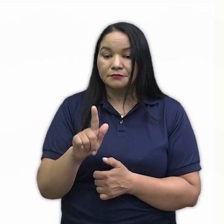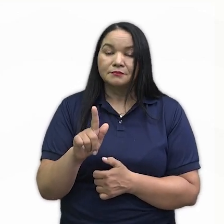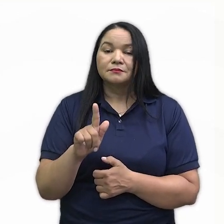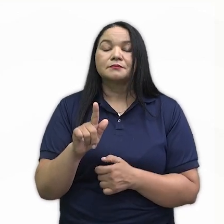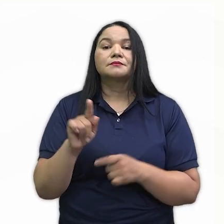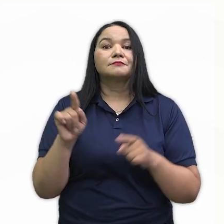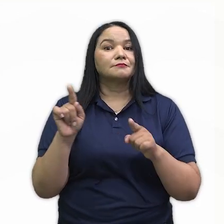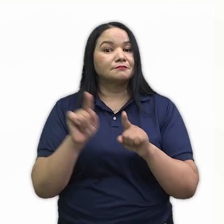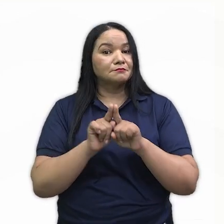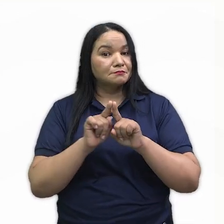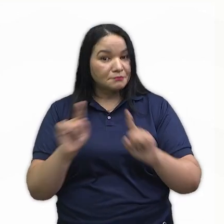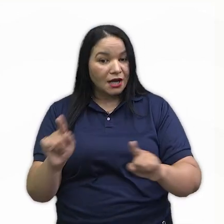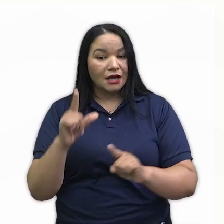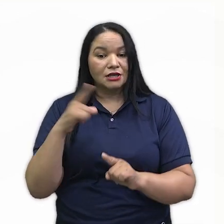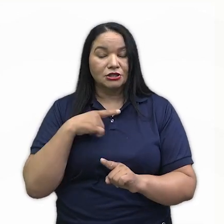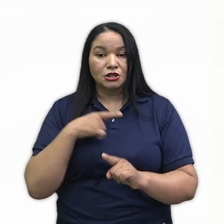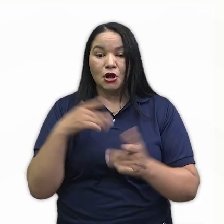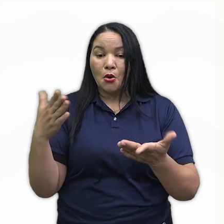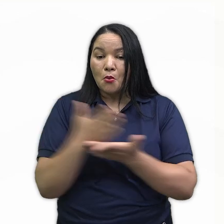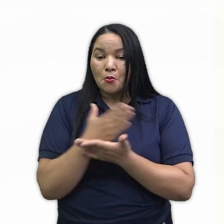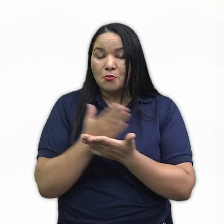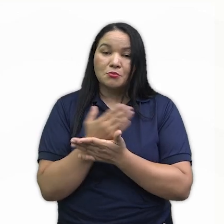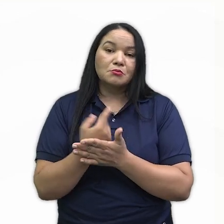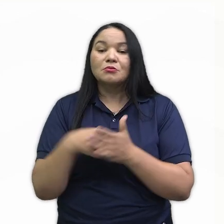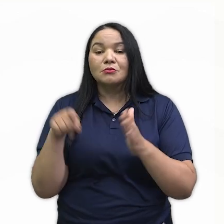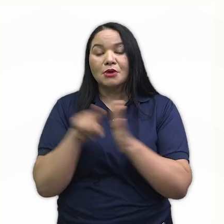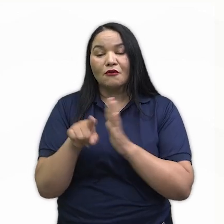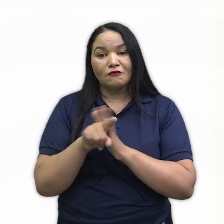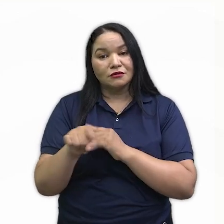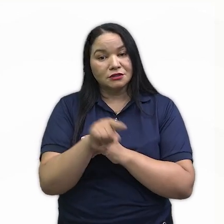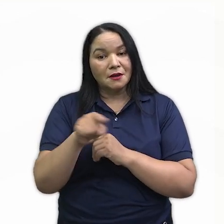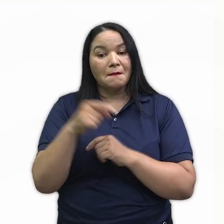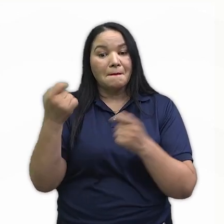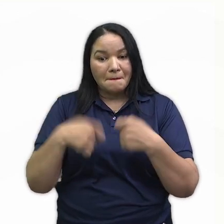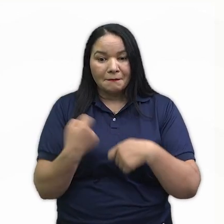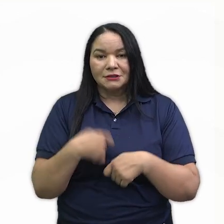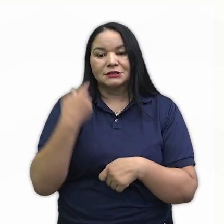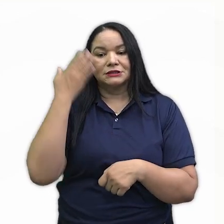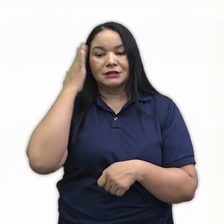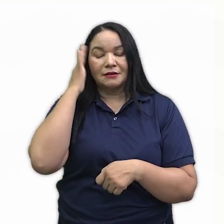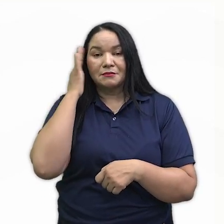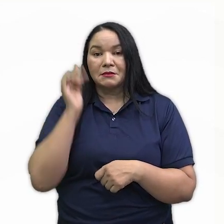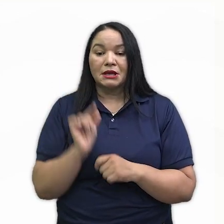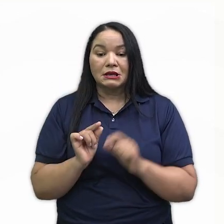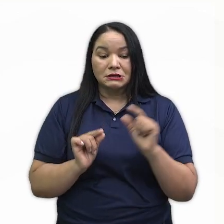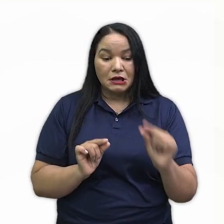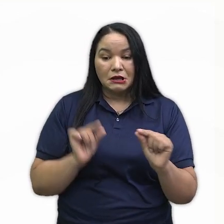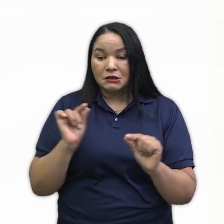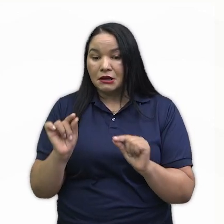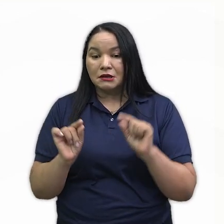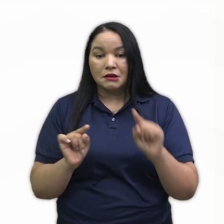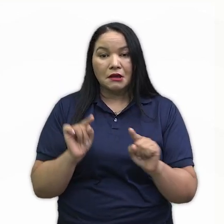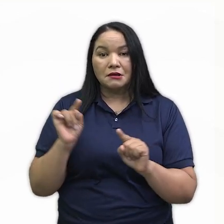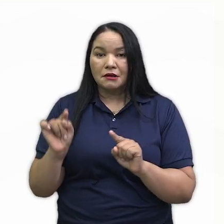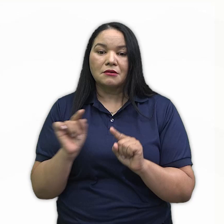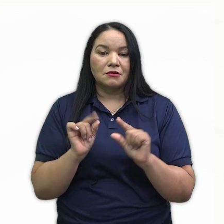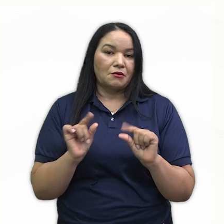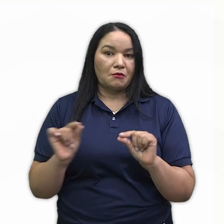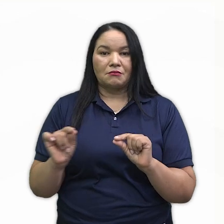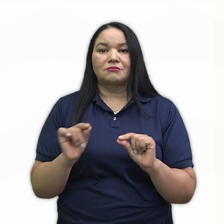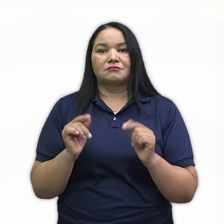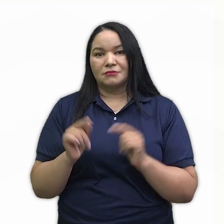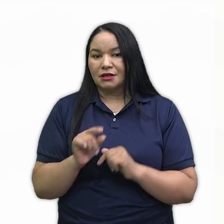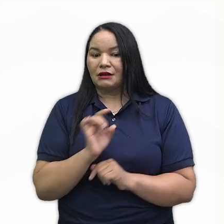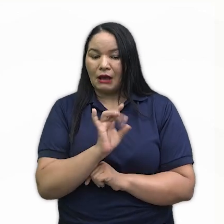terá questão, né? Existirão questões que você precisará saber aí quem é quem para que você possa